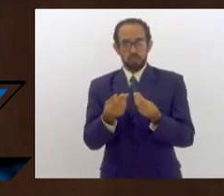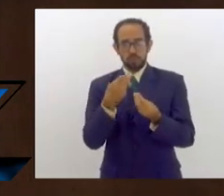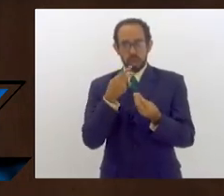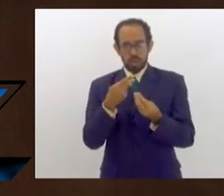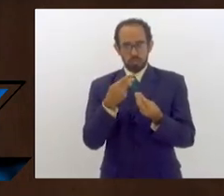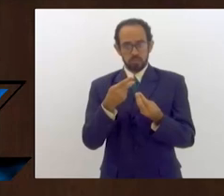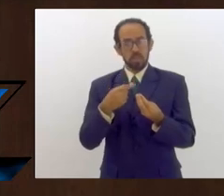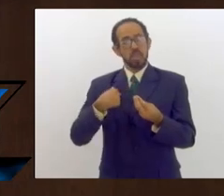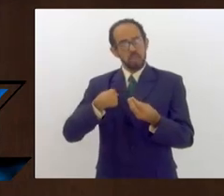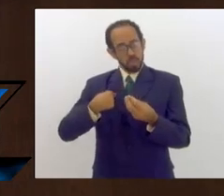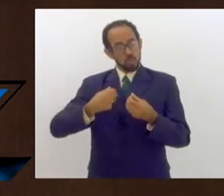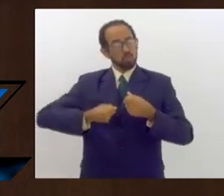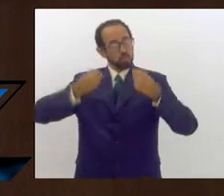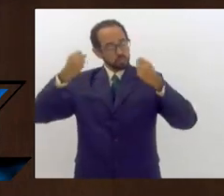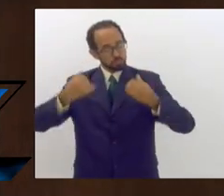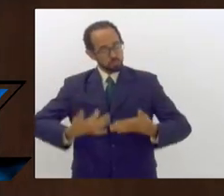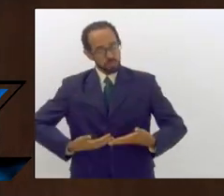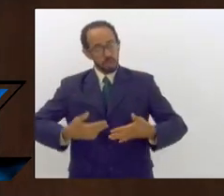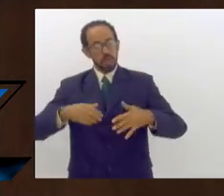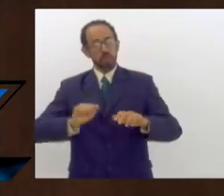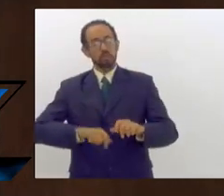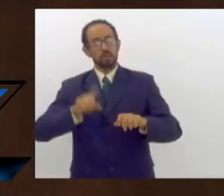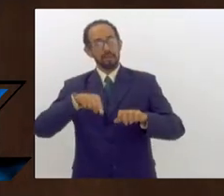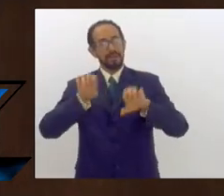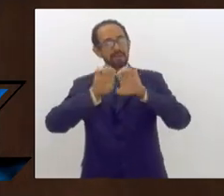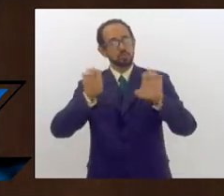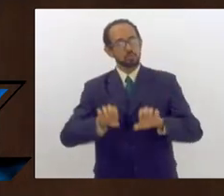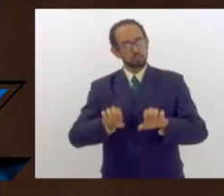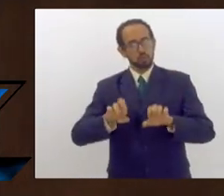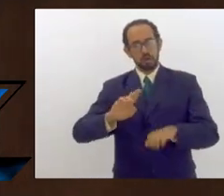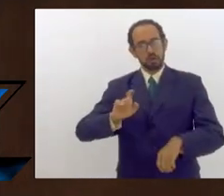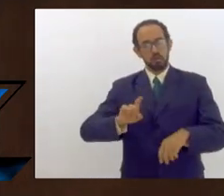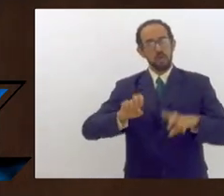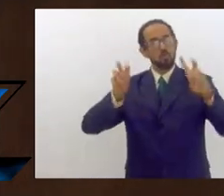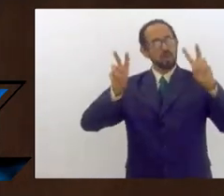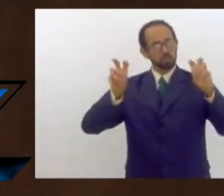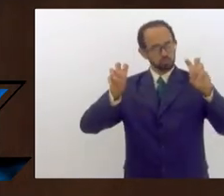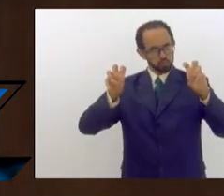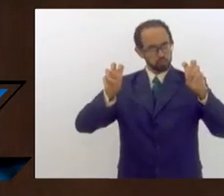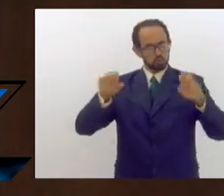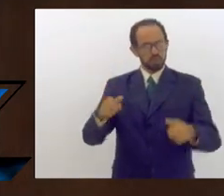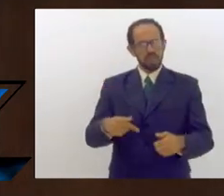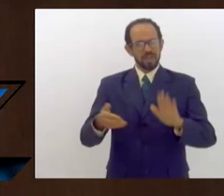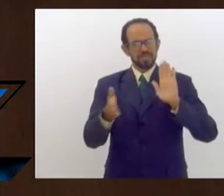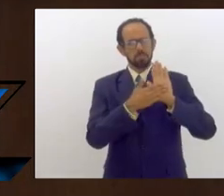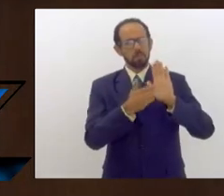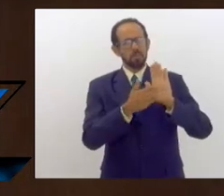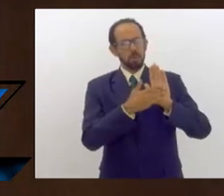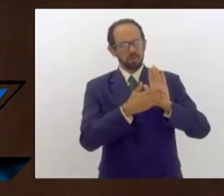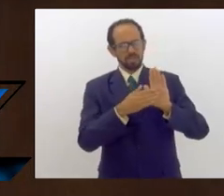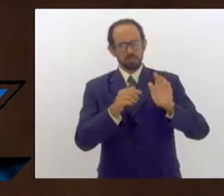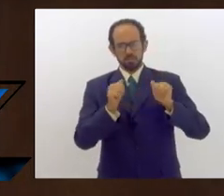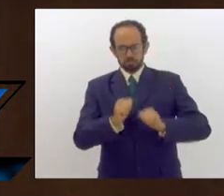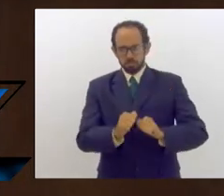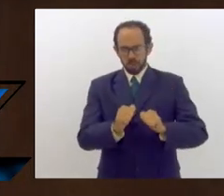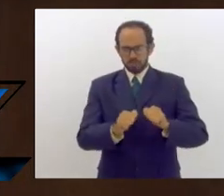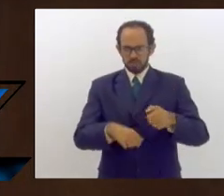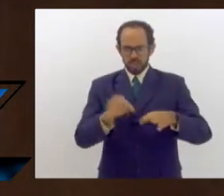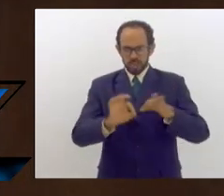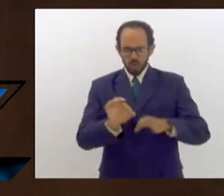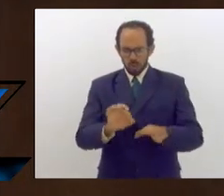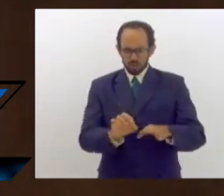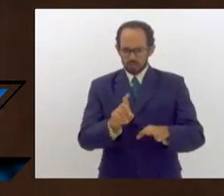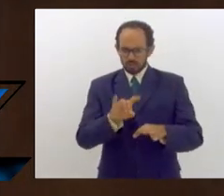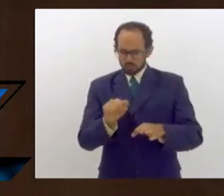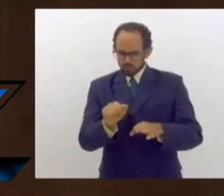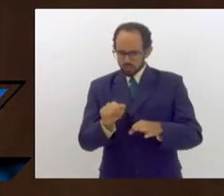eu tô discutindo a forma e não mérito é essa proposição tem condição de estar na ordem do dia é para ser